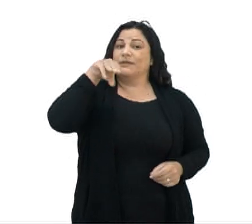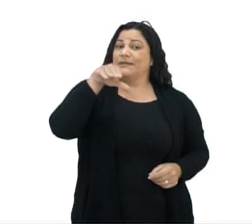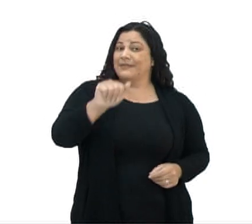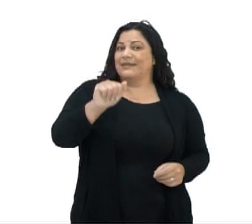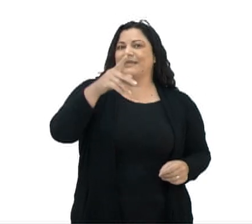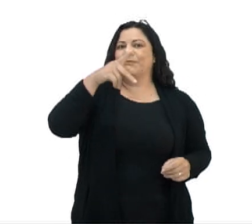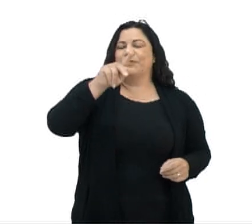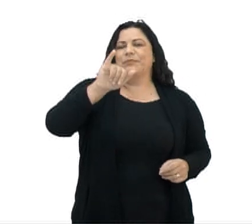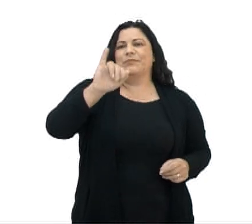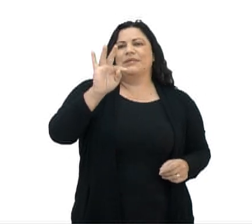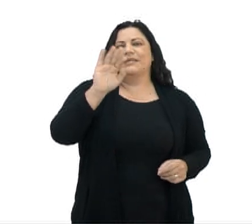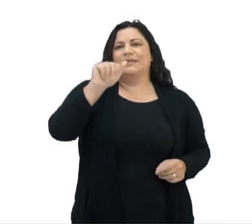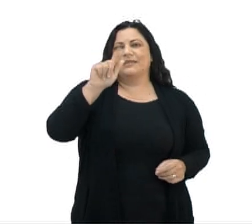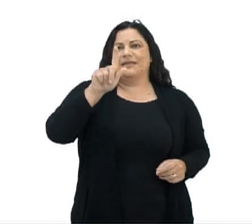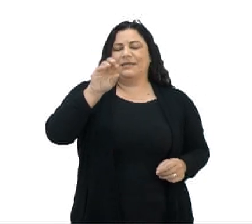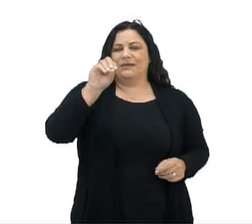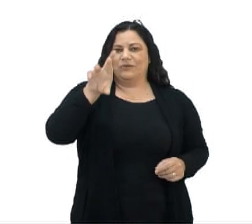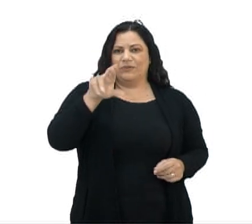vocês fazerem e já volto.